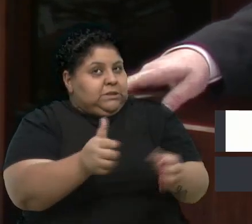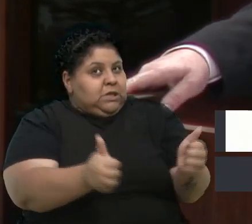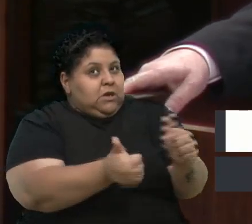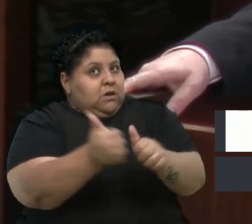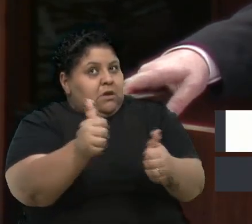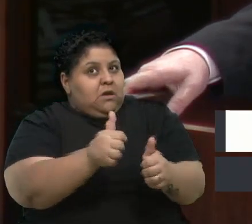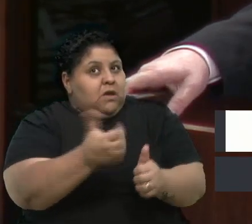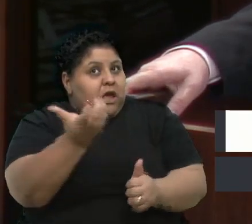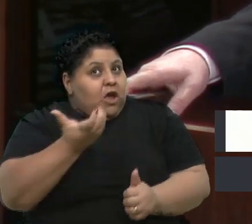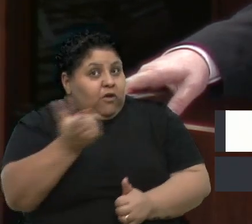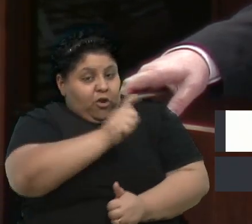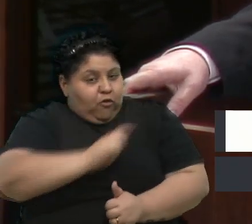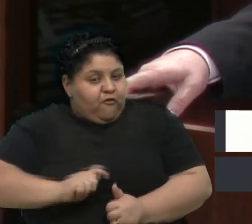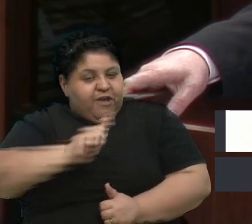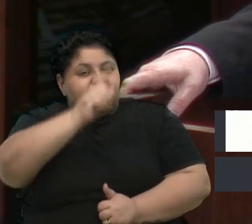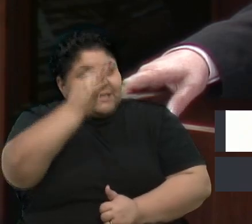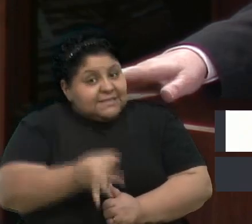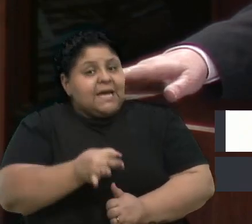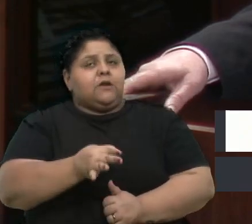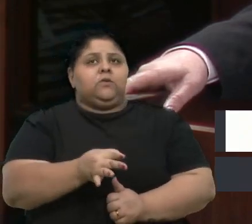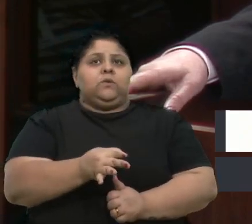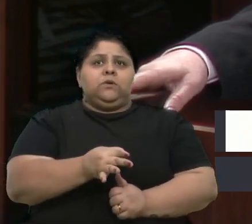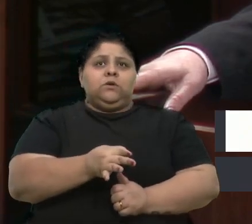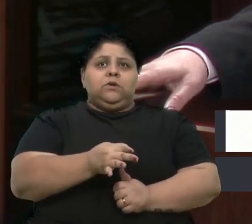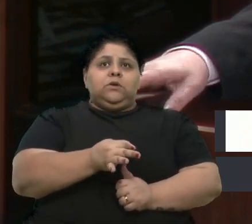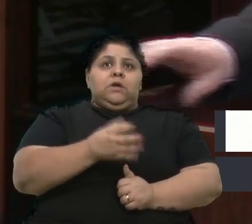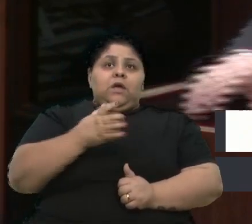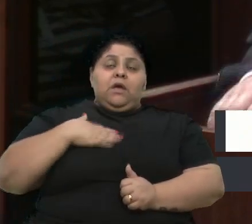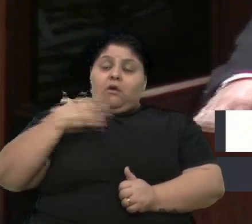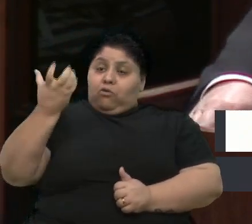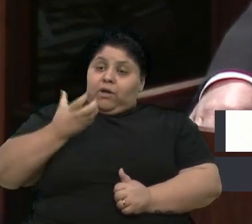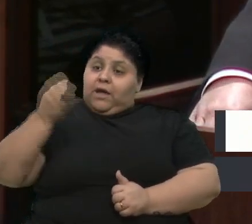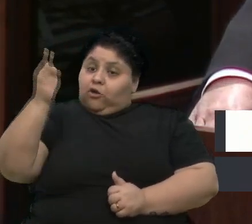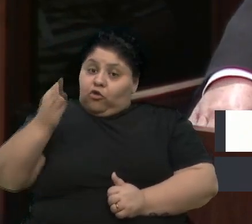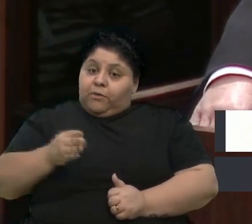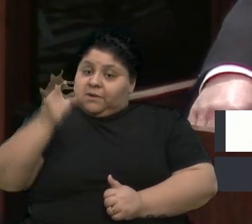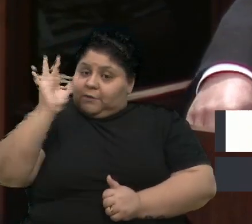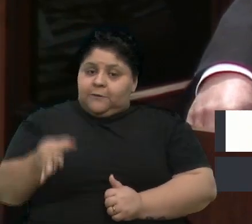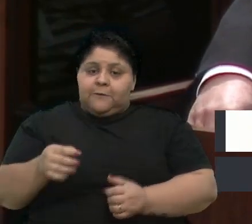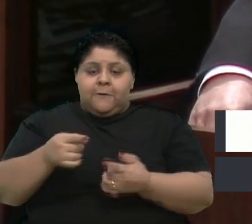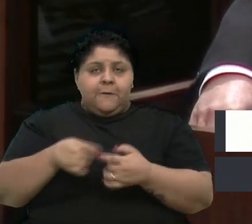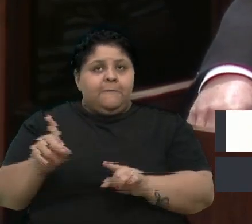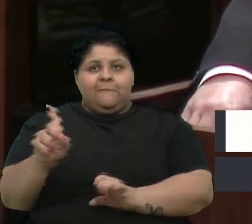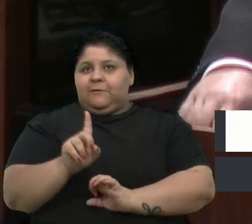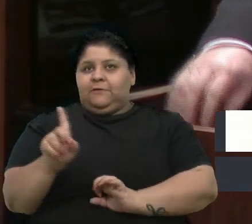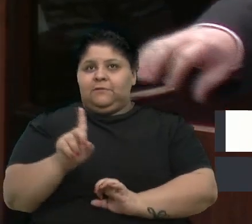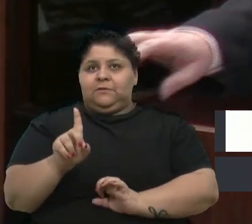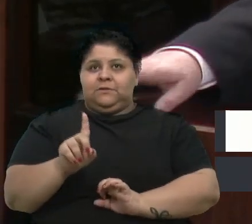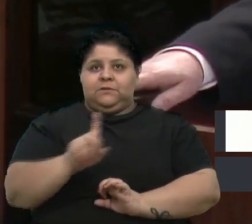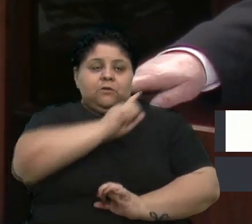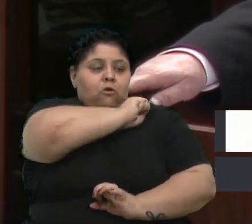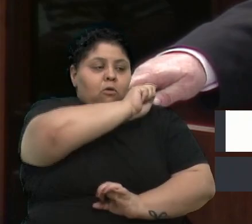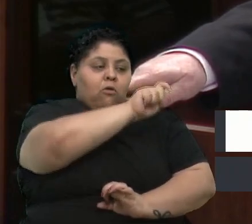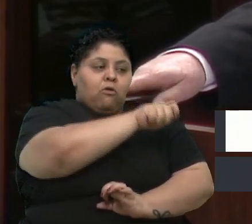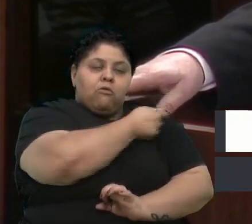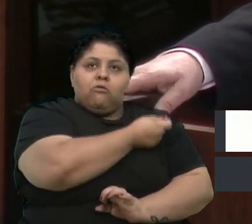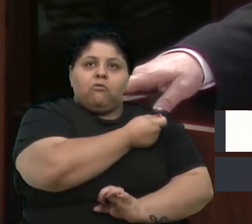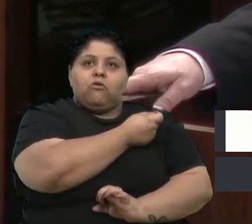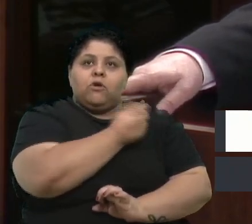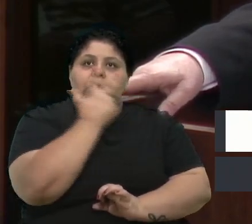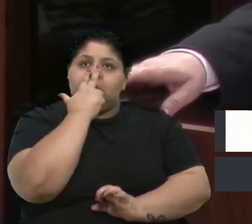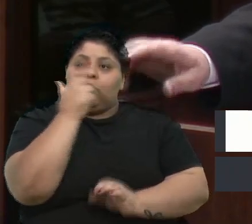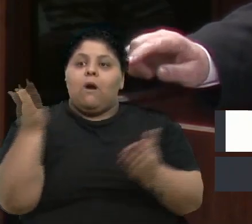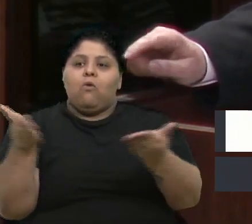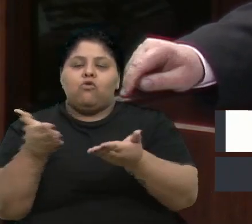governo dê certo. Eu quero realmente que o Brasil dê certo, mas não com uma carga tributária da qual nós estamos